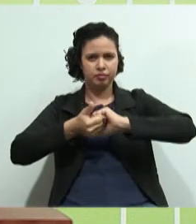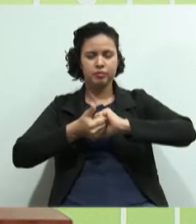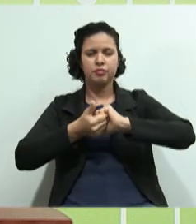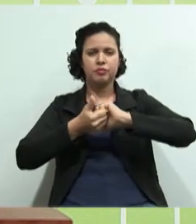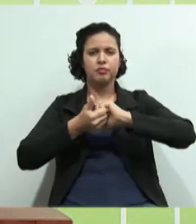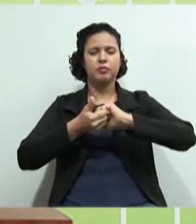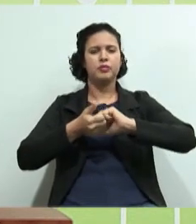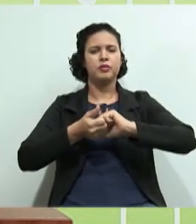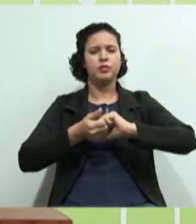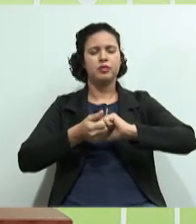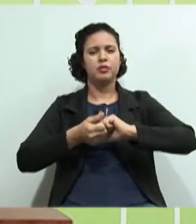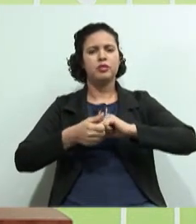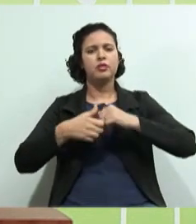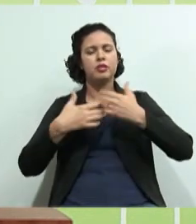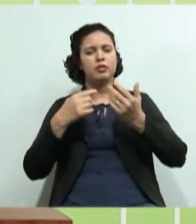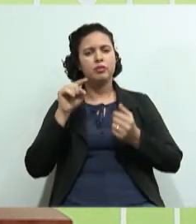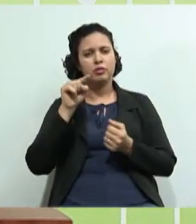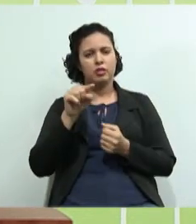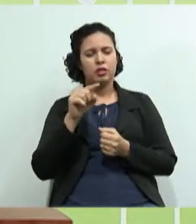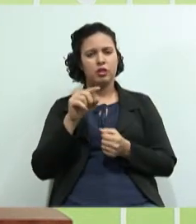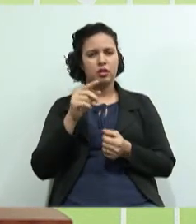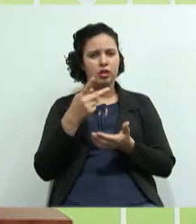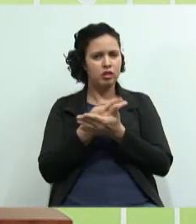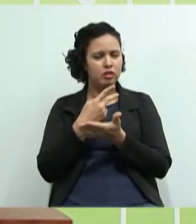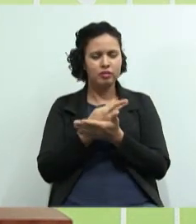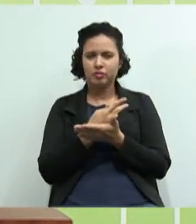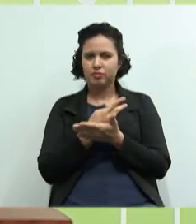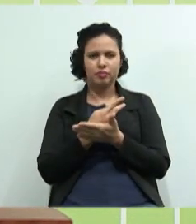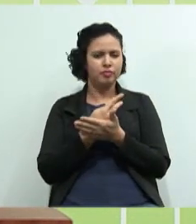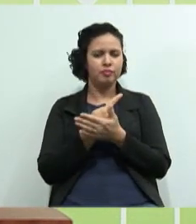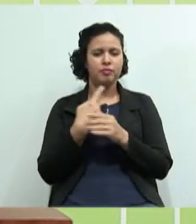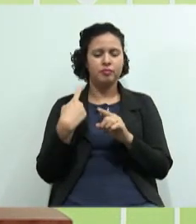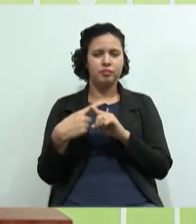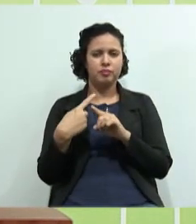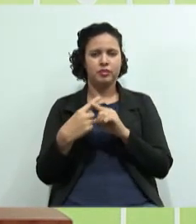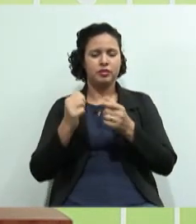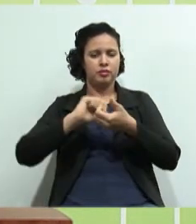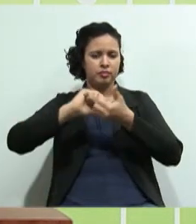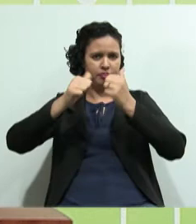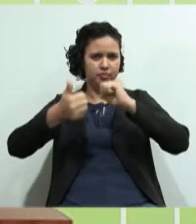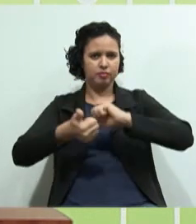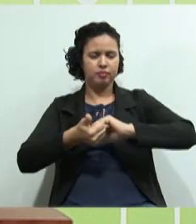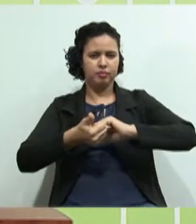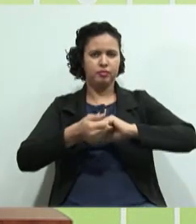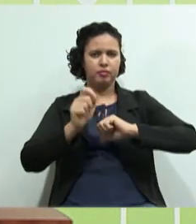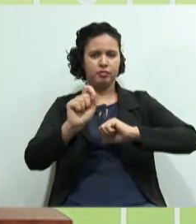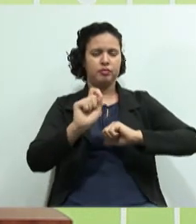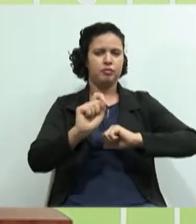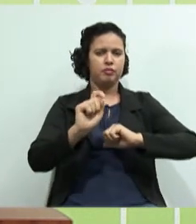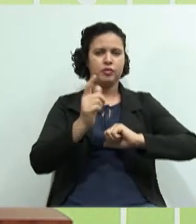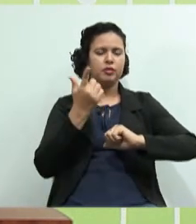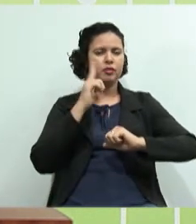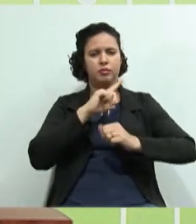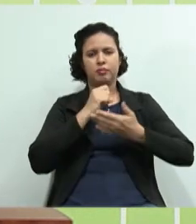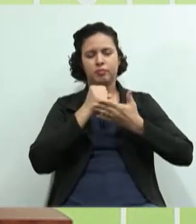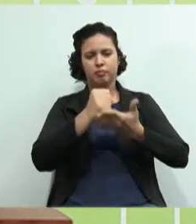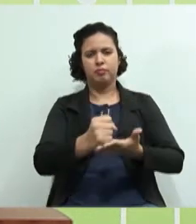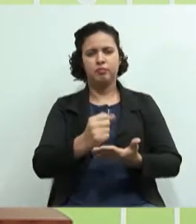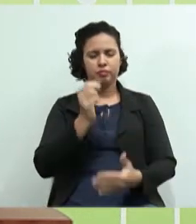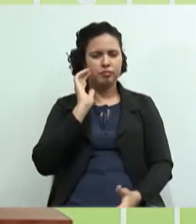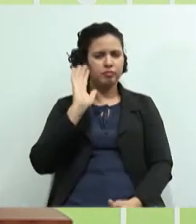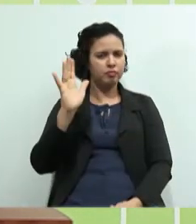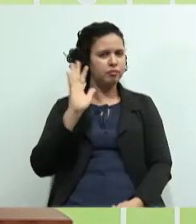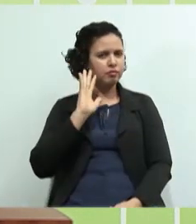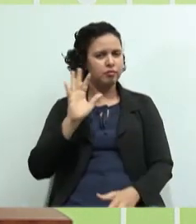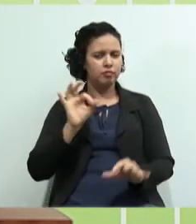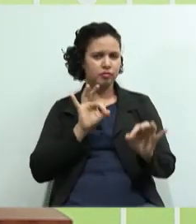Não tem por que você errar. A partir do momento que você se adapta, né, você está atendendo a essa filosofia de